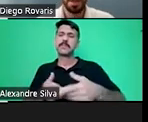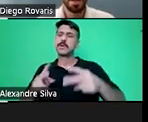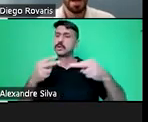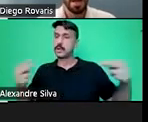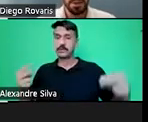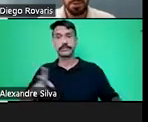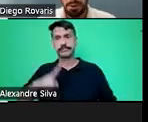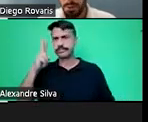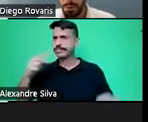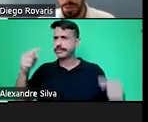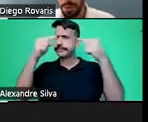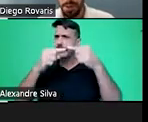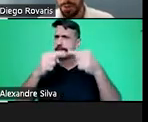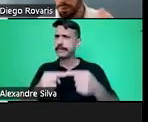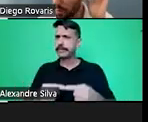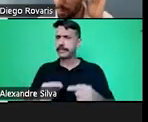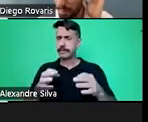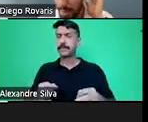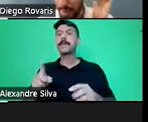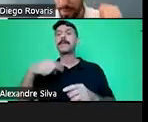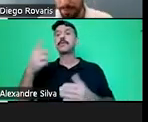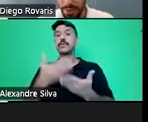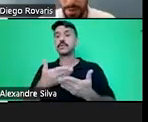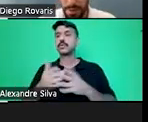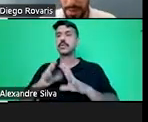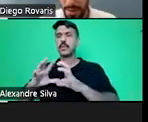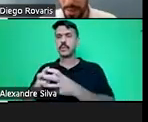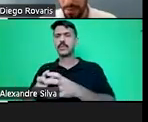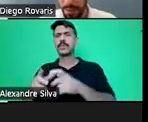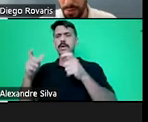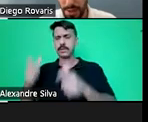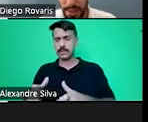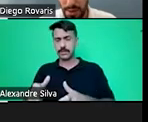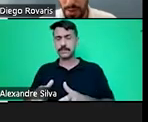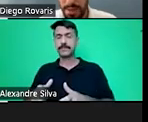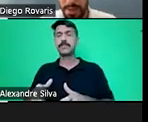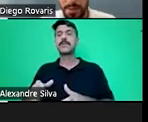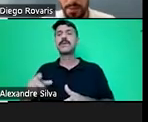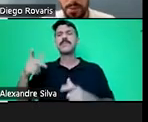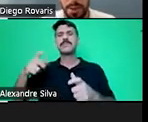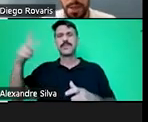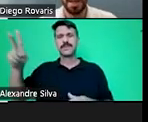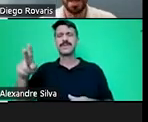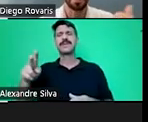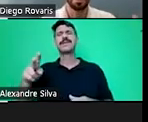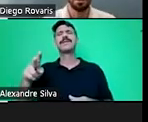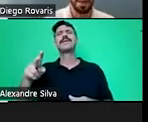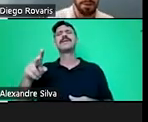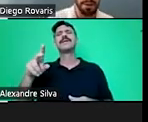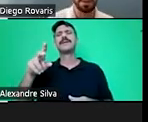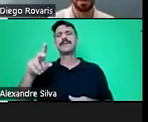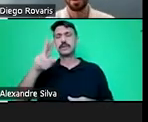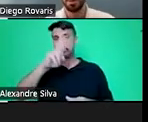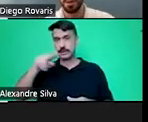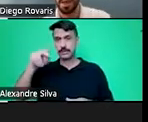alta. E aí, num estudo subsequente de um grupo da Dinamarca, eles viram que a correlação do TDAH, tanto